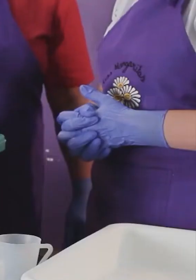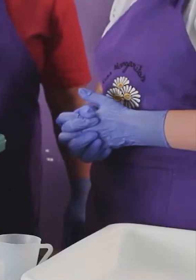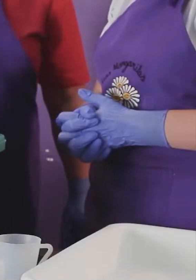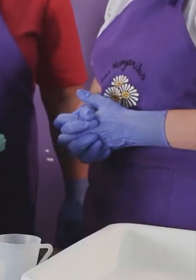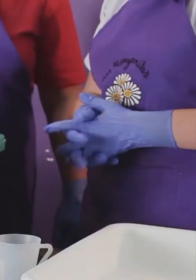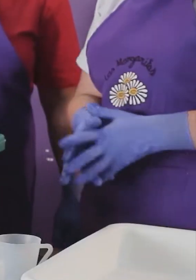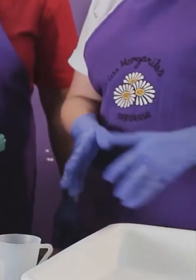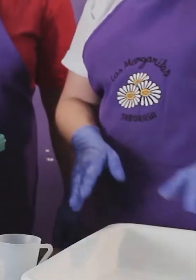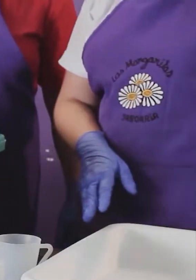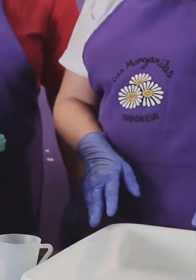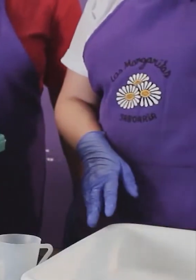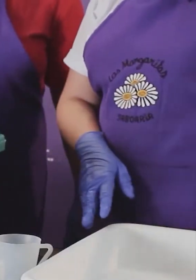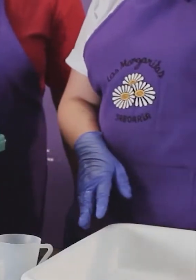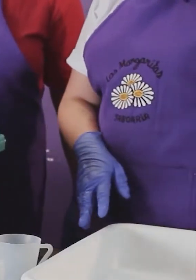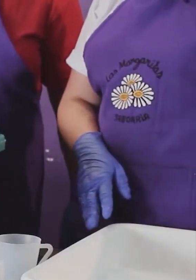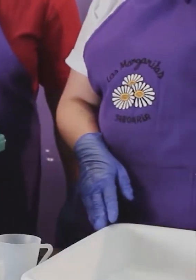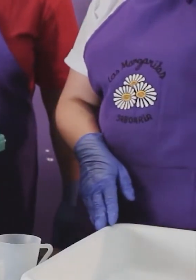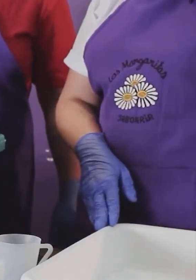produto.